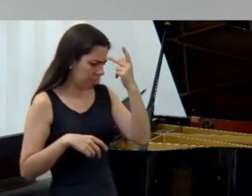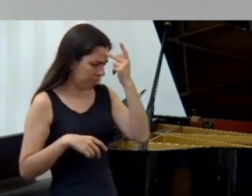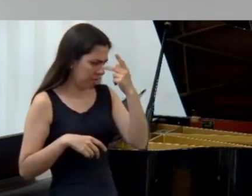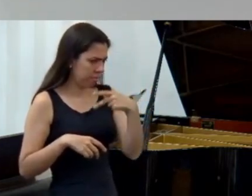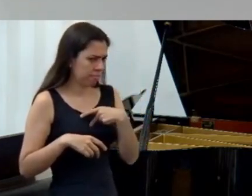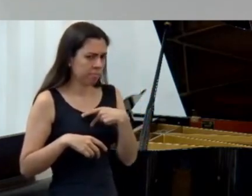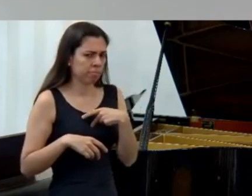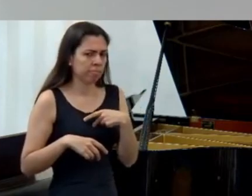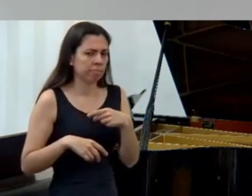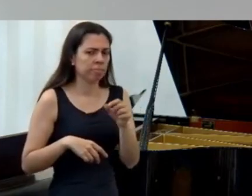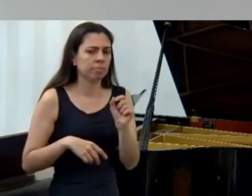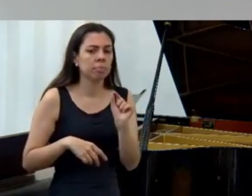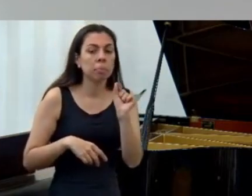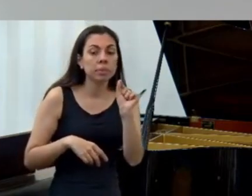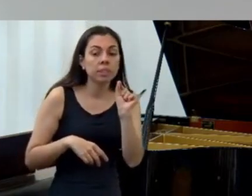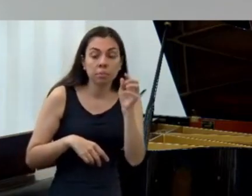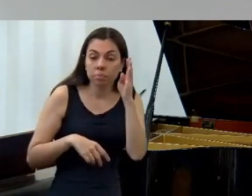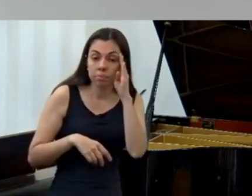natureza.